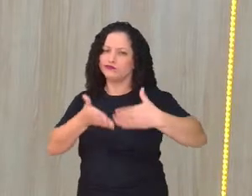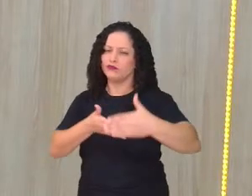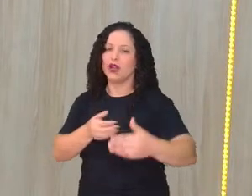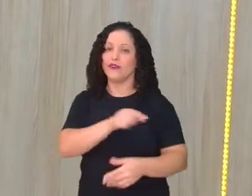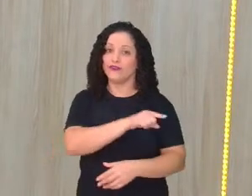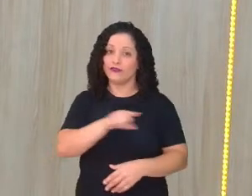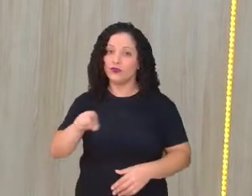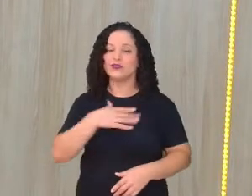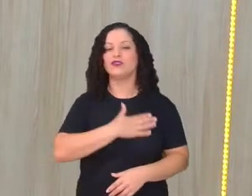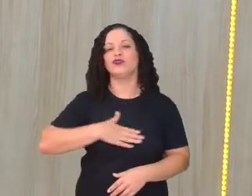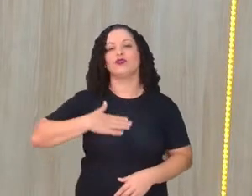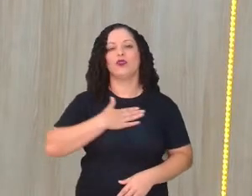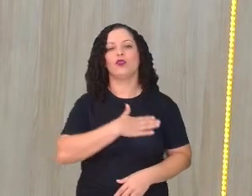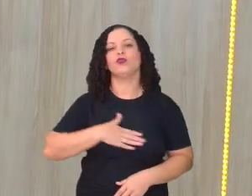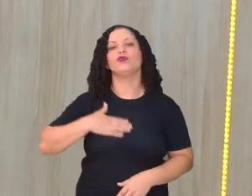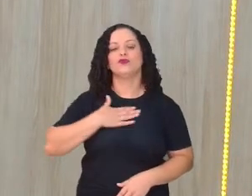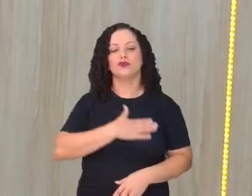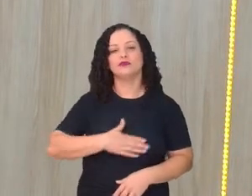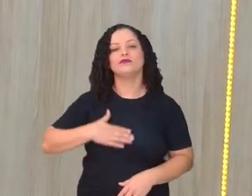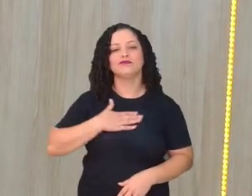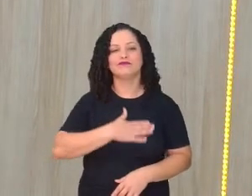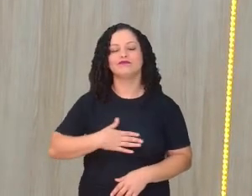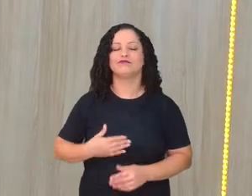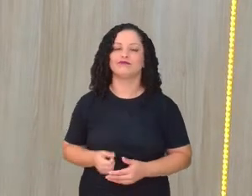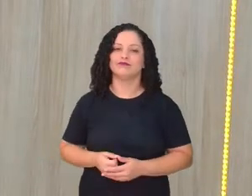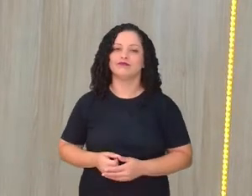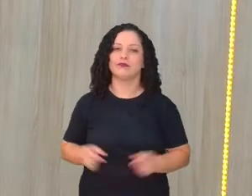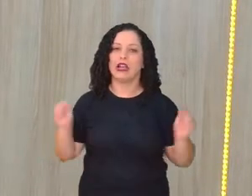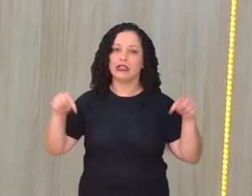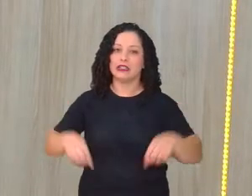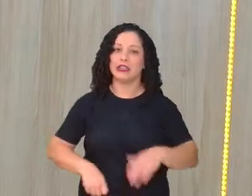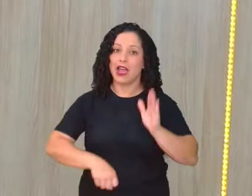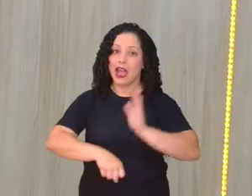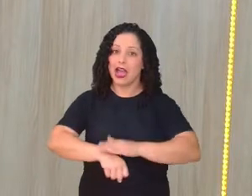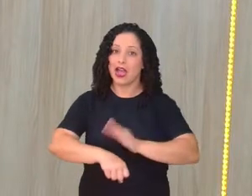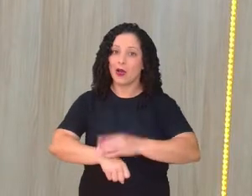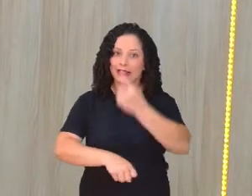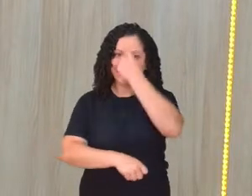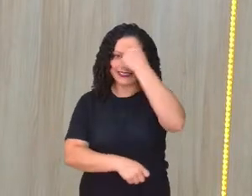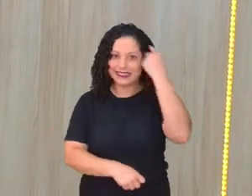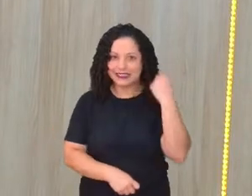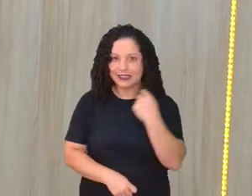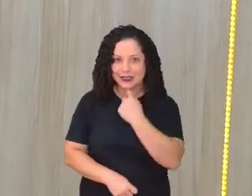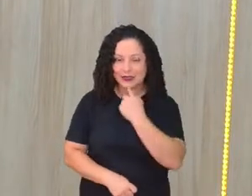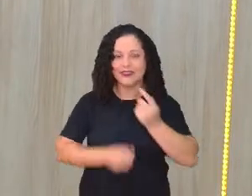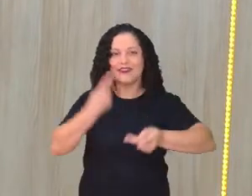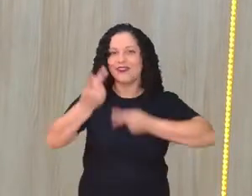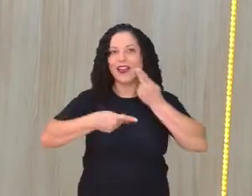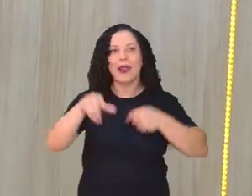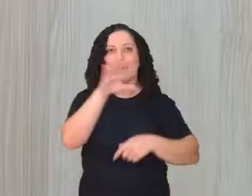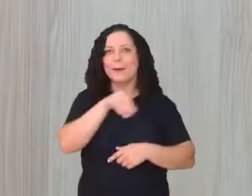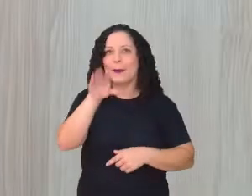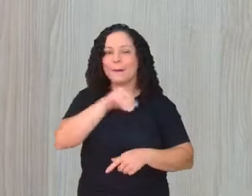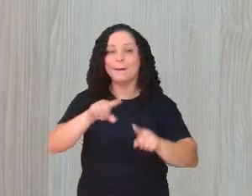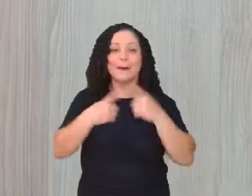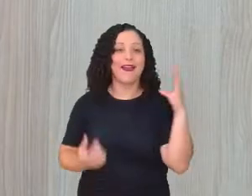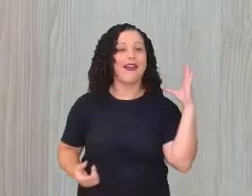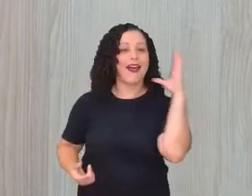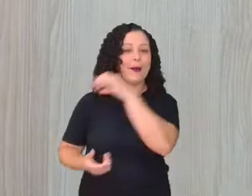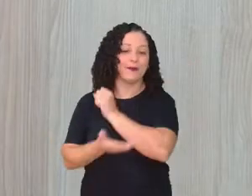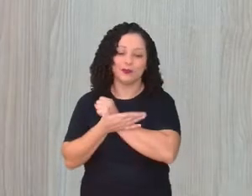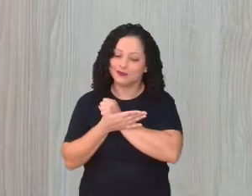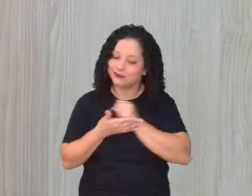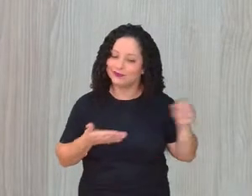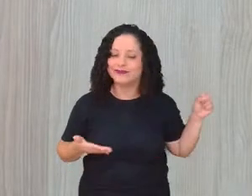vocês tenham gostado, né? Aqui, né, a gente 30 minutos falando, mas o tempo passa rápido. Passa rapidinho, pois